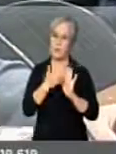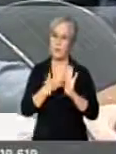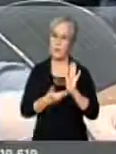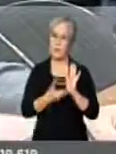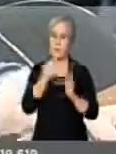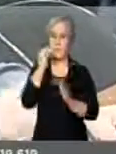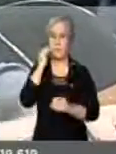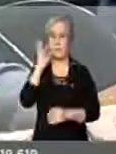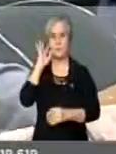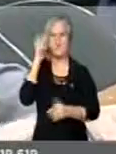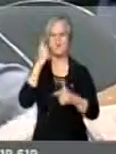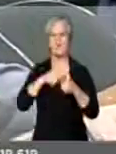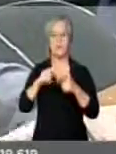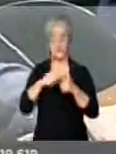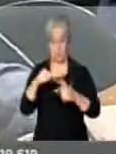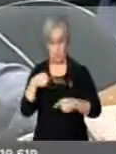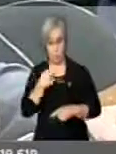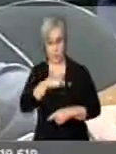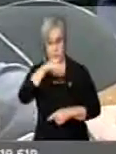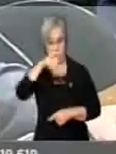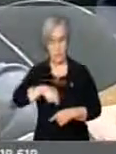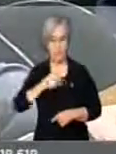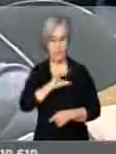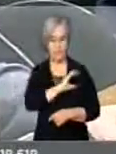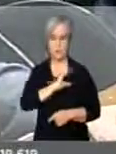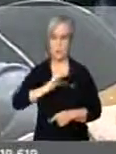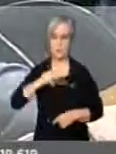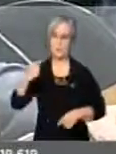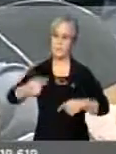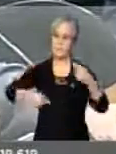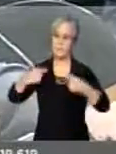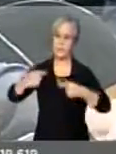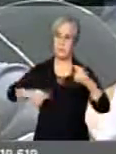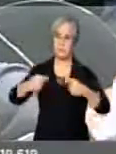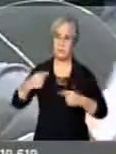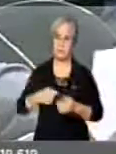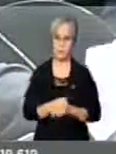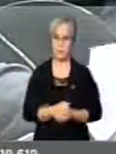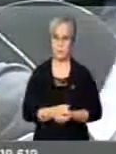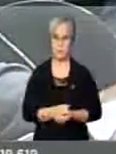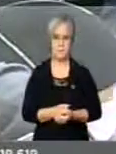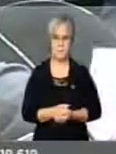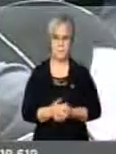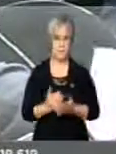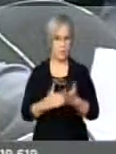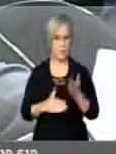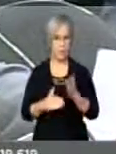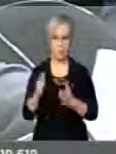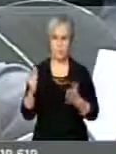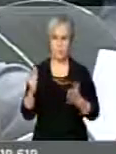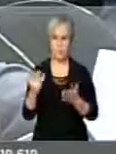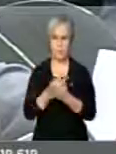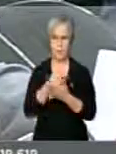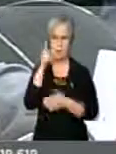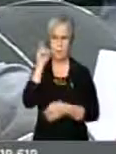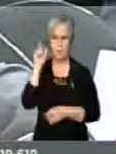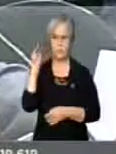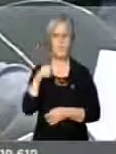que nós estamos avaliando e discutindo aqui nessa comissão. Na verdade, senhor presidente, tudo foi muito estranho, como diz Vossa